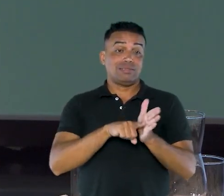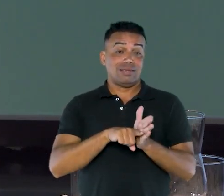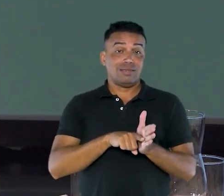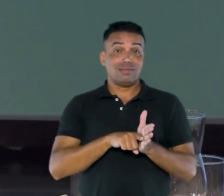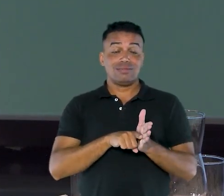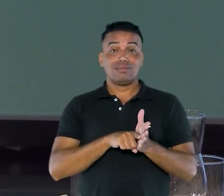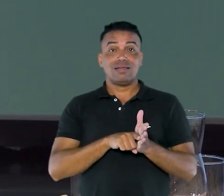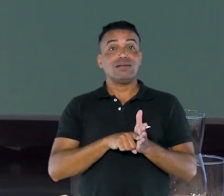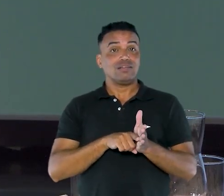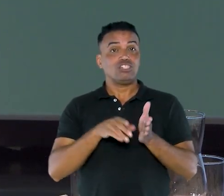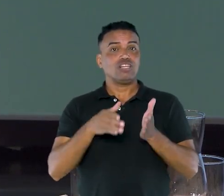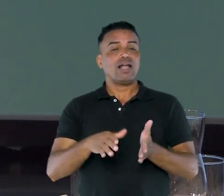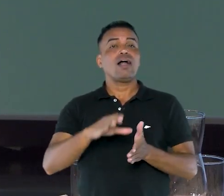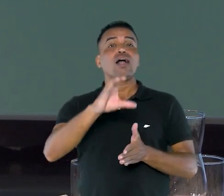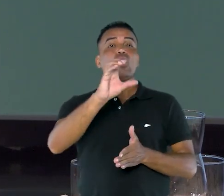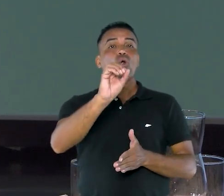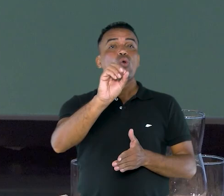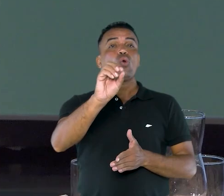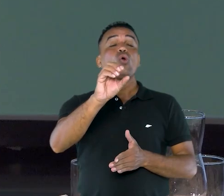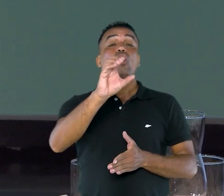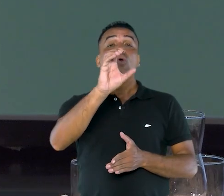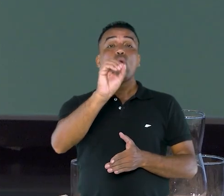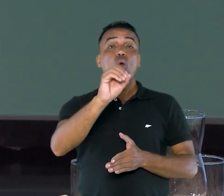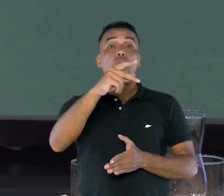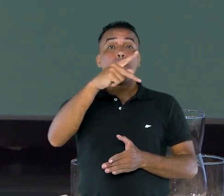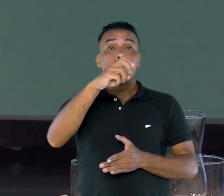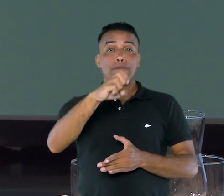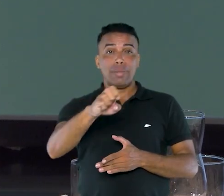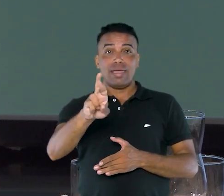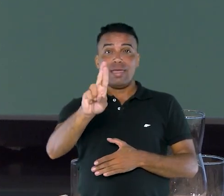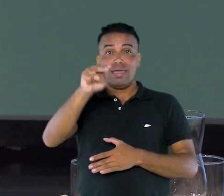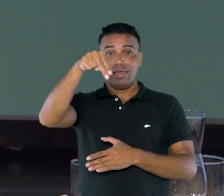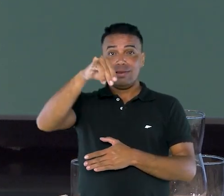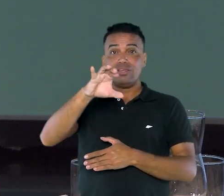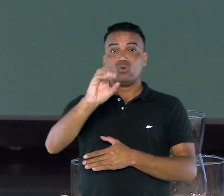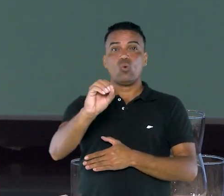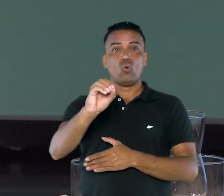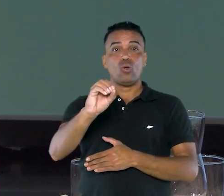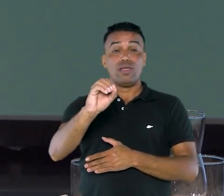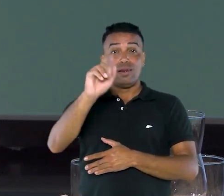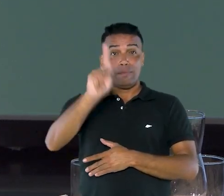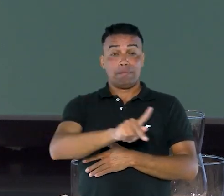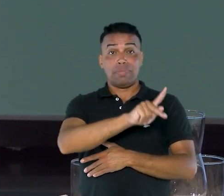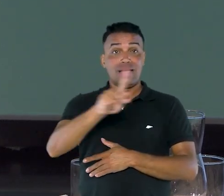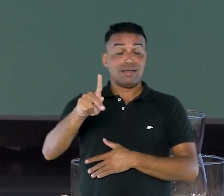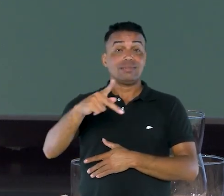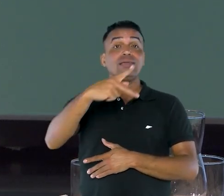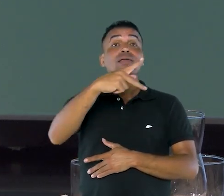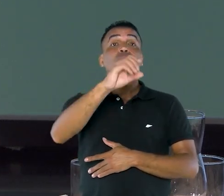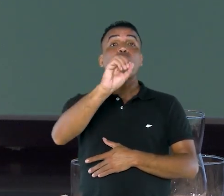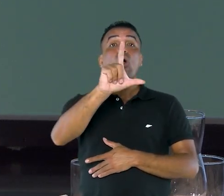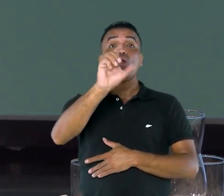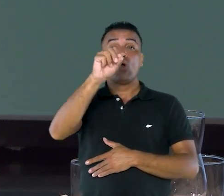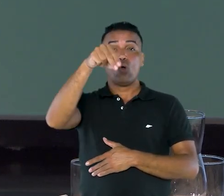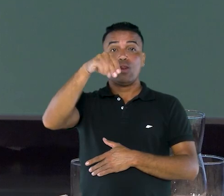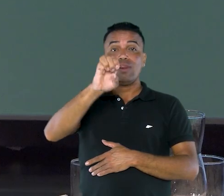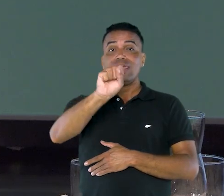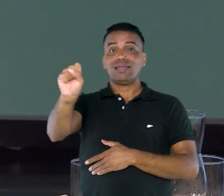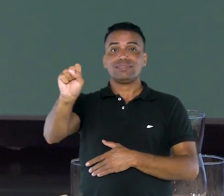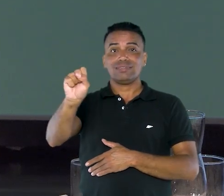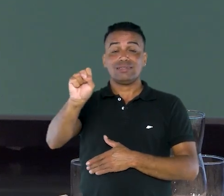para chegar um Copérnico e poder ser escutado. O cara era um padre polonês e não teve coragem de publicar em